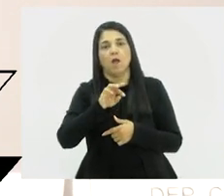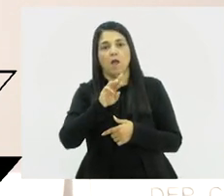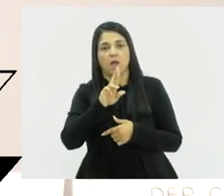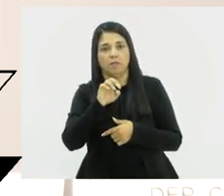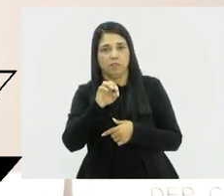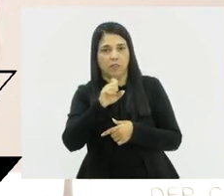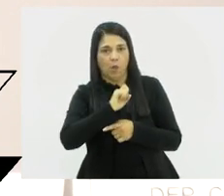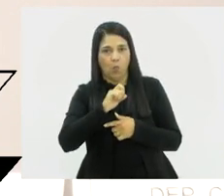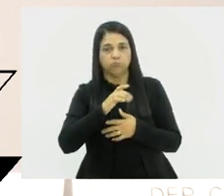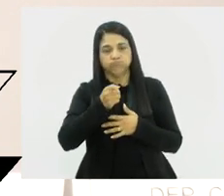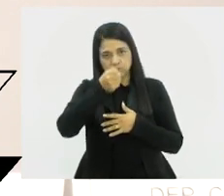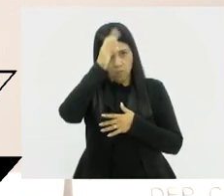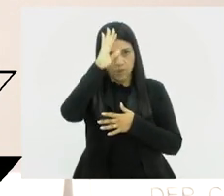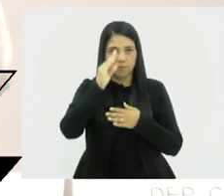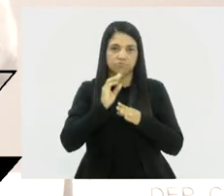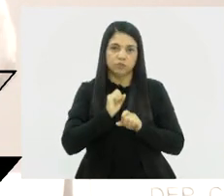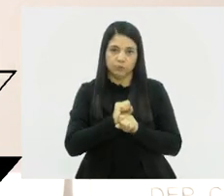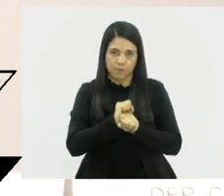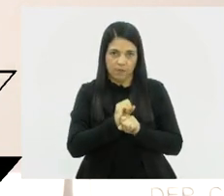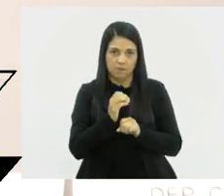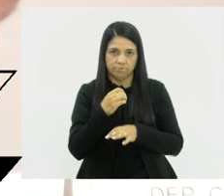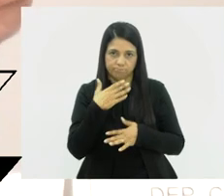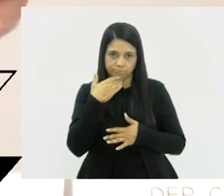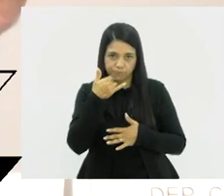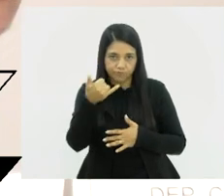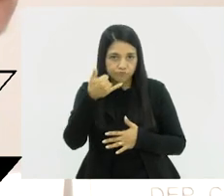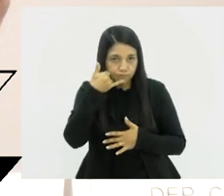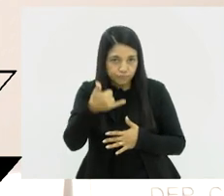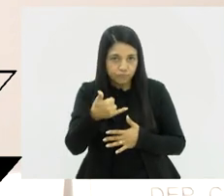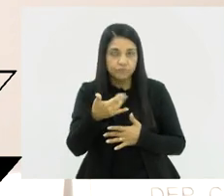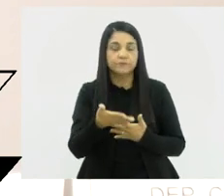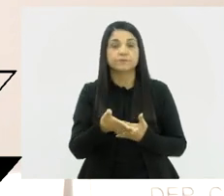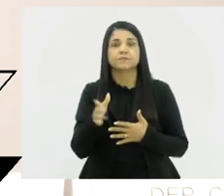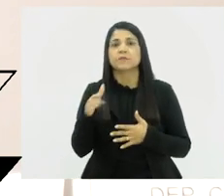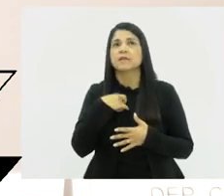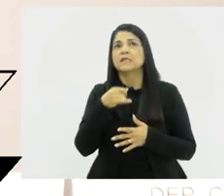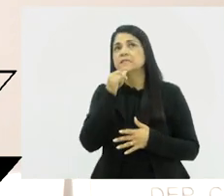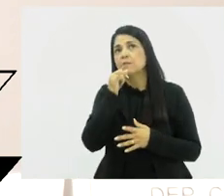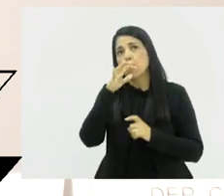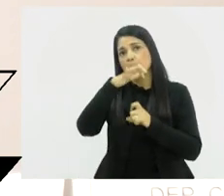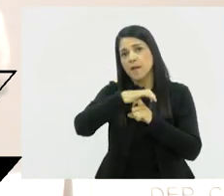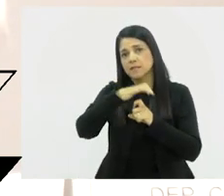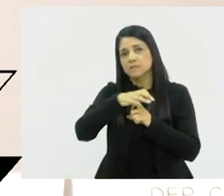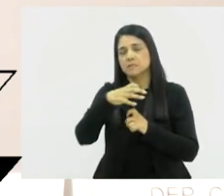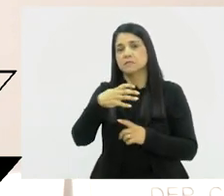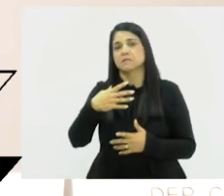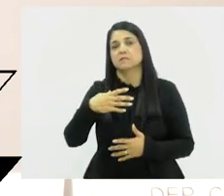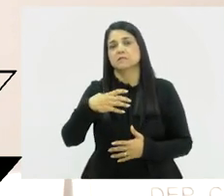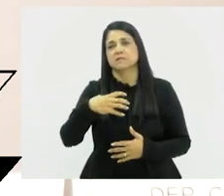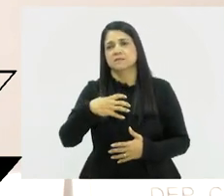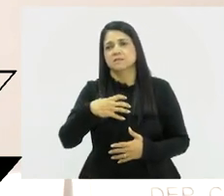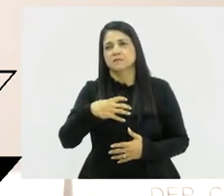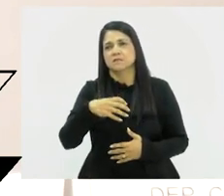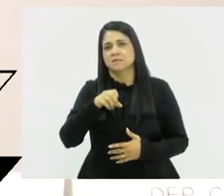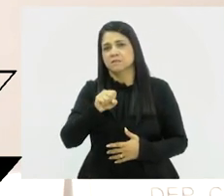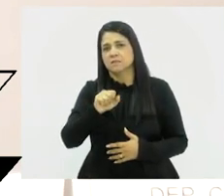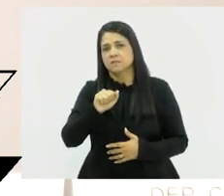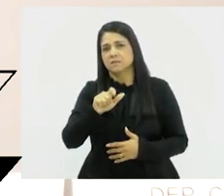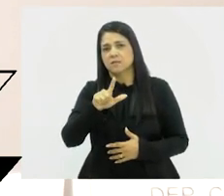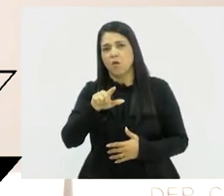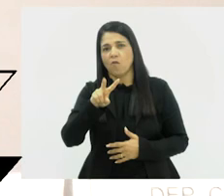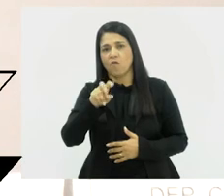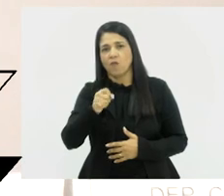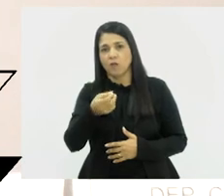um do povo chega, por exemplo, na Praça São Salvador, eu digo isso porque eu nasci lá, e tinha um lado bombeiros, aliás,